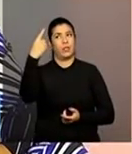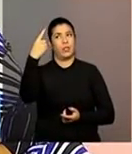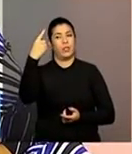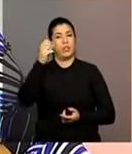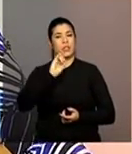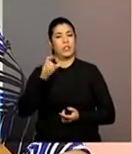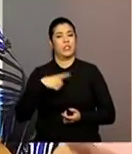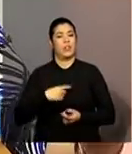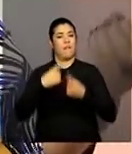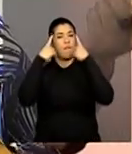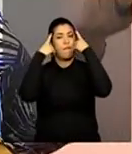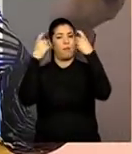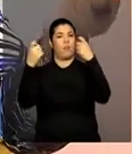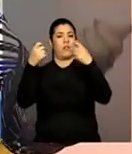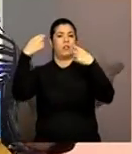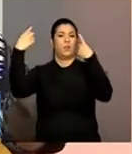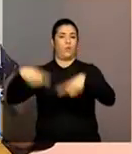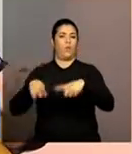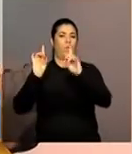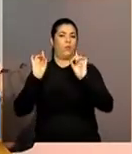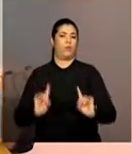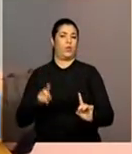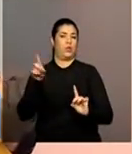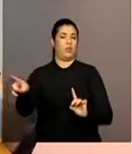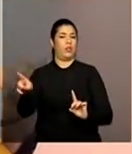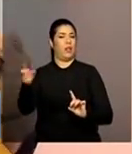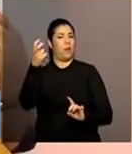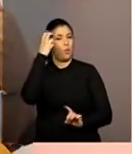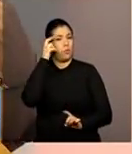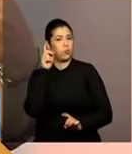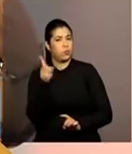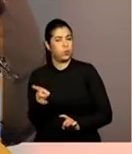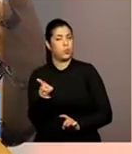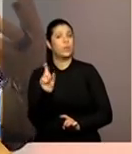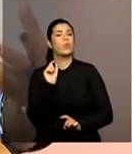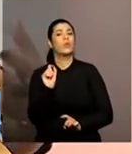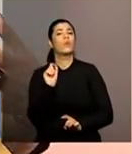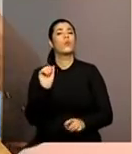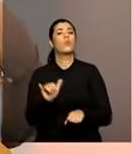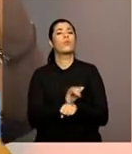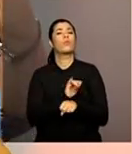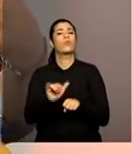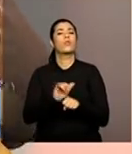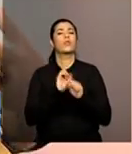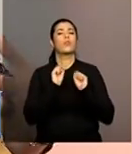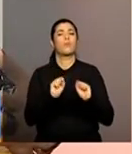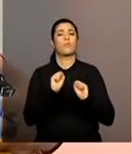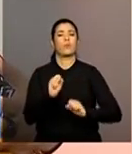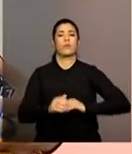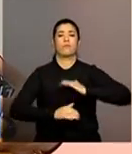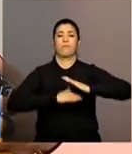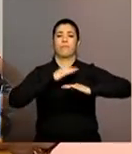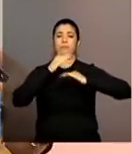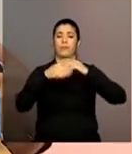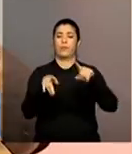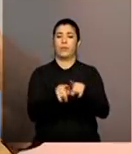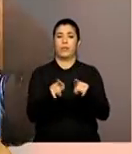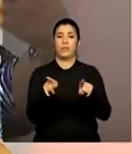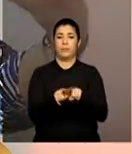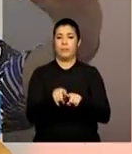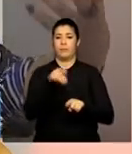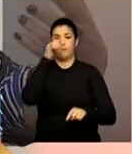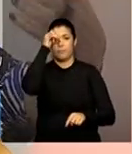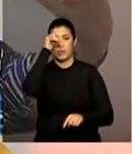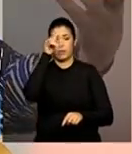de direitos por aquela especificidade cultural que estratégias eu vou construir para